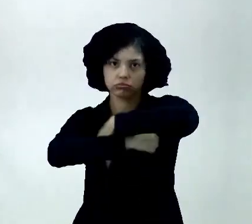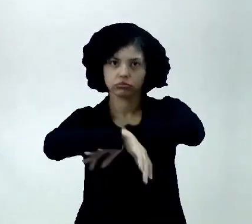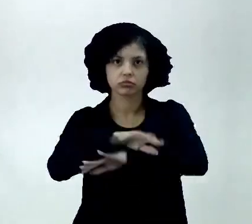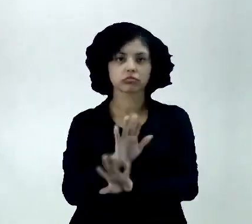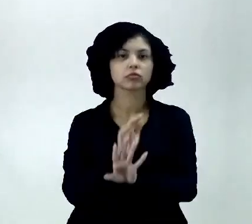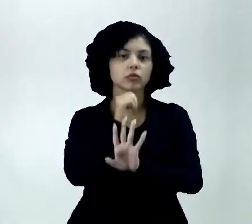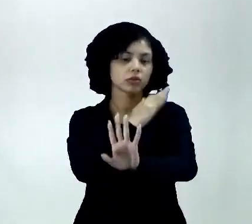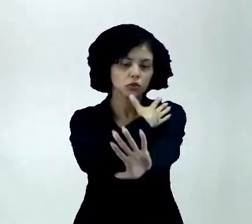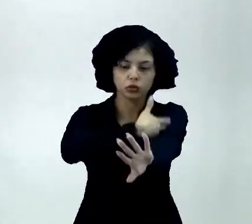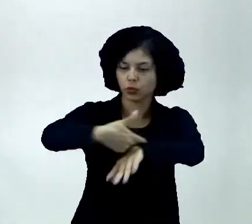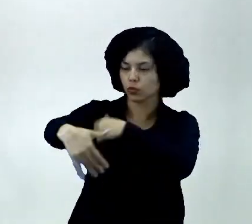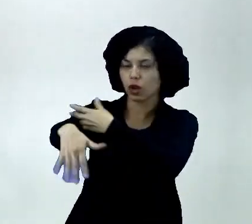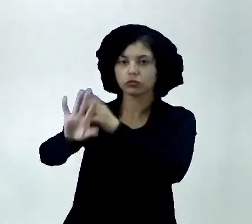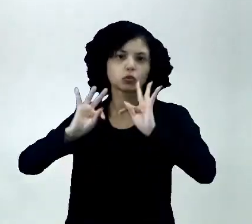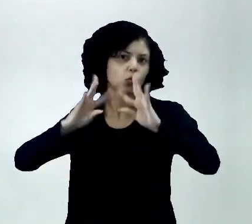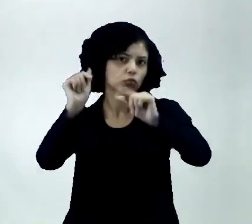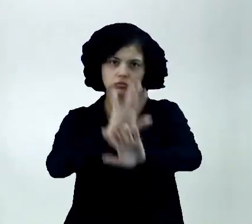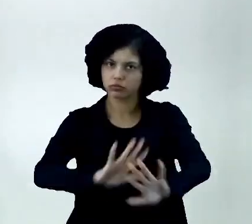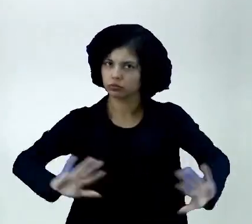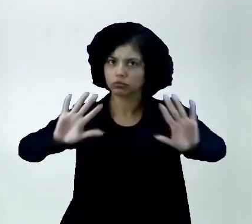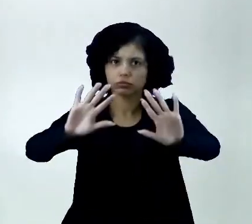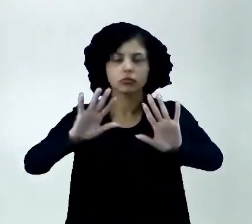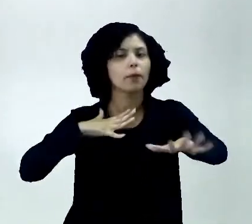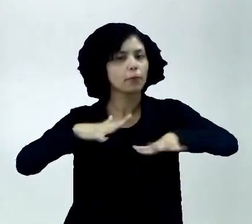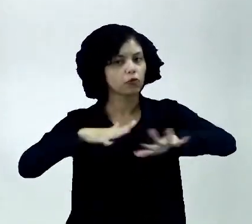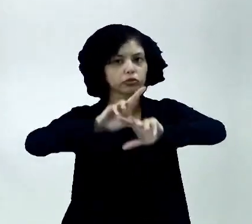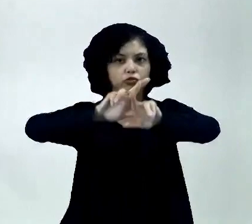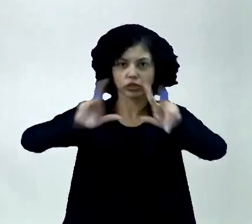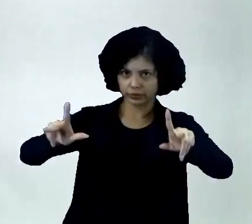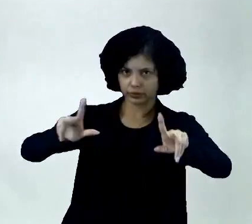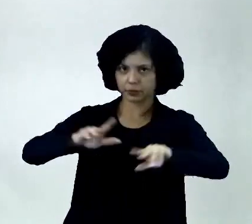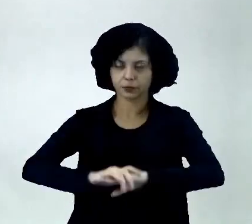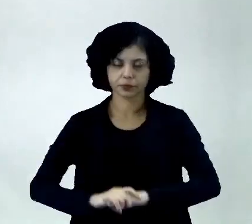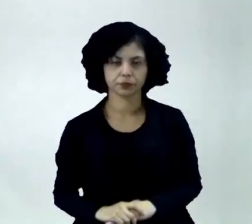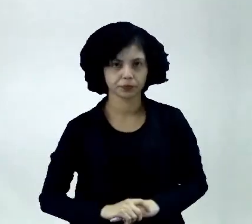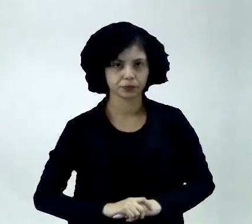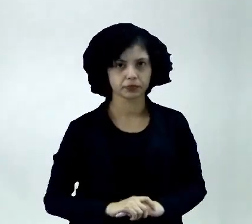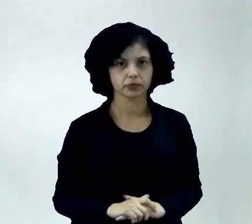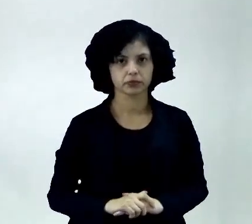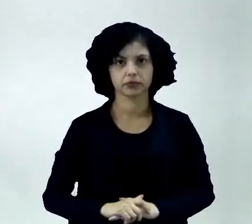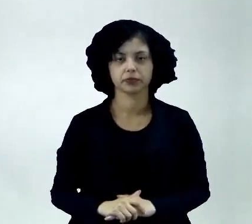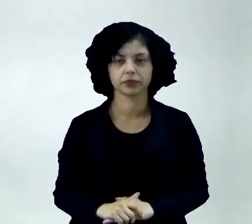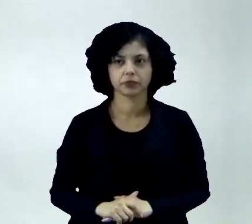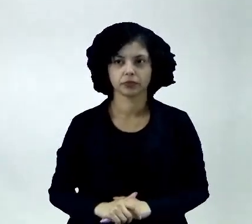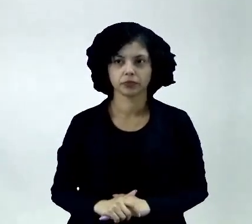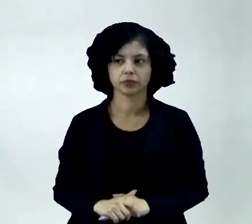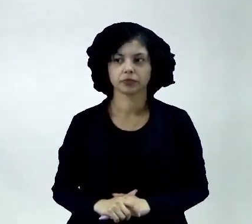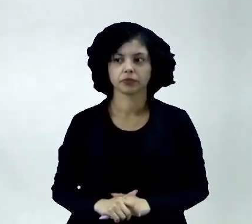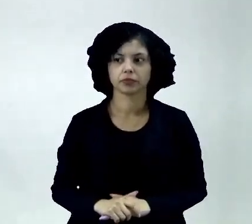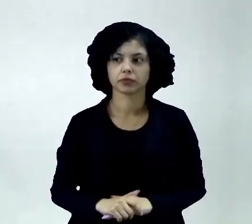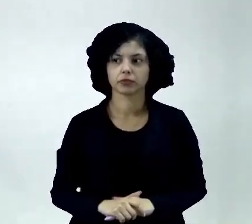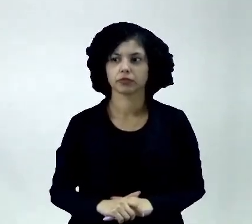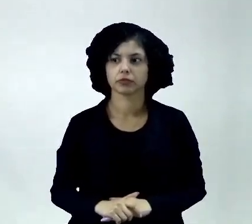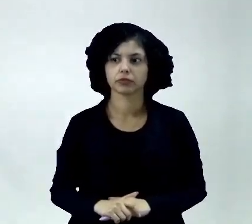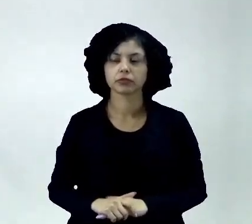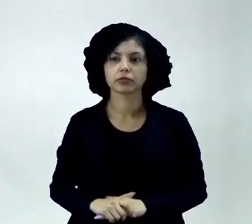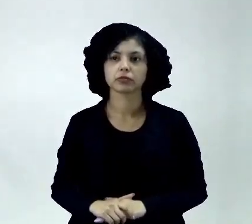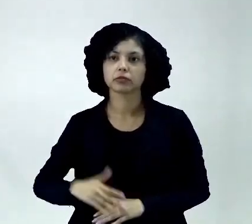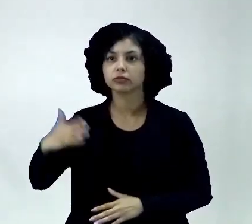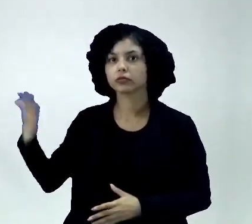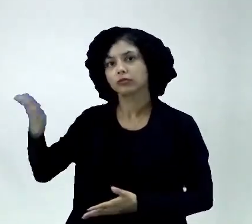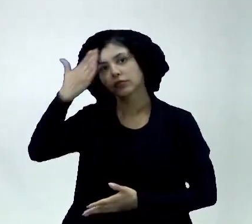ombro, em que faço em relação ao meu cotovelo. Então, esse sistema de articulação com movimento um pouco mais amplo é o sinovial.